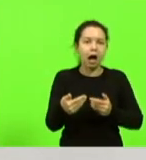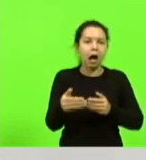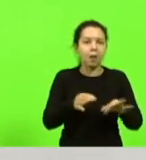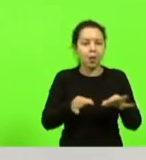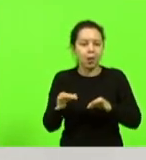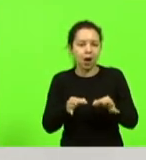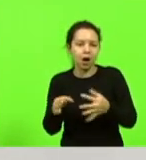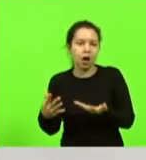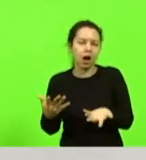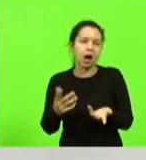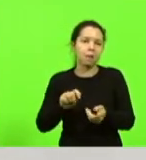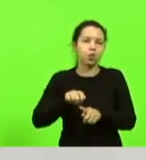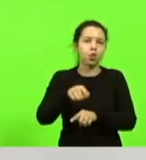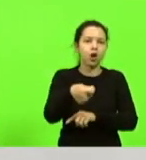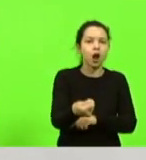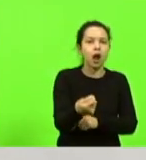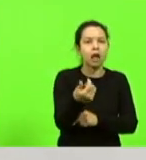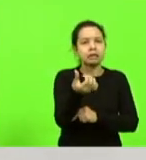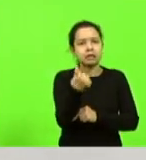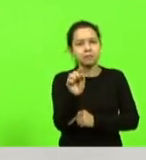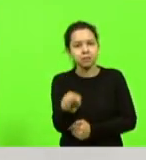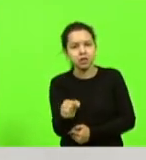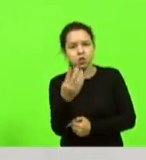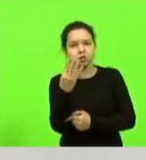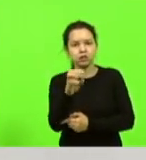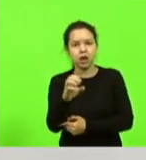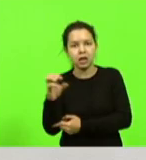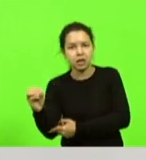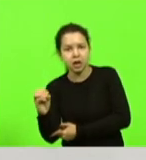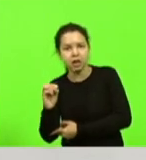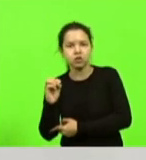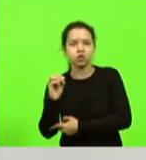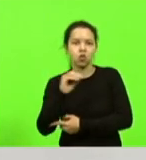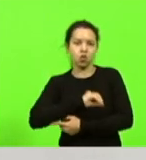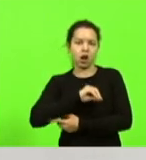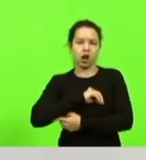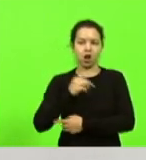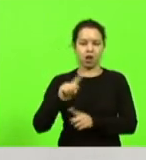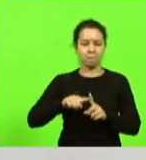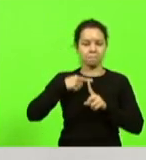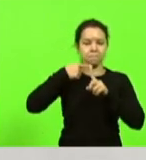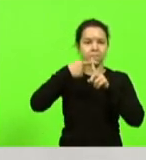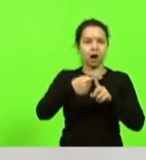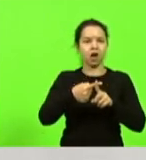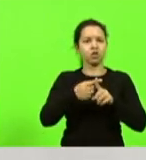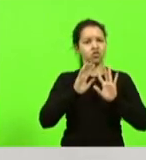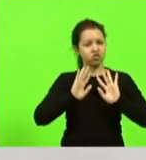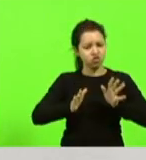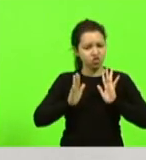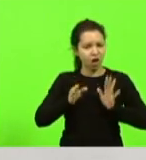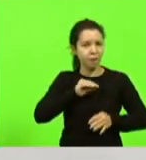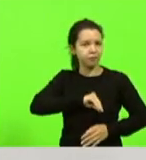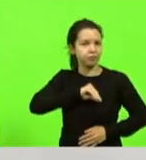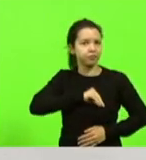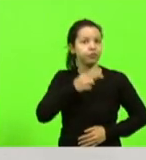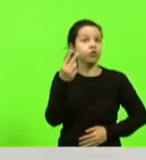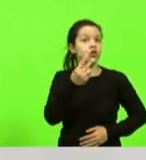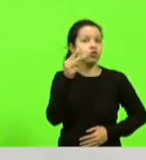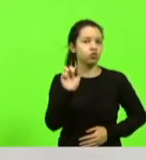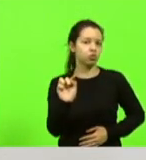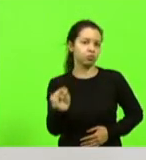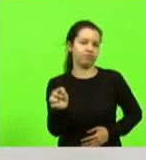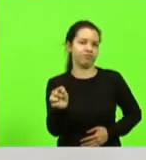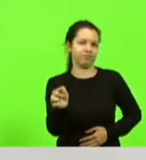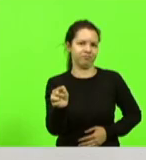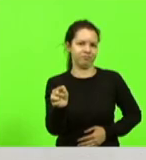é 6.500 a mais, é 6.480 a mais o salário do cara, que já ganha 22 mil. Uma